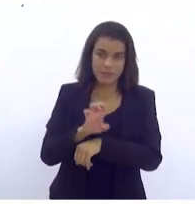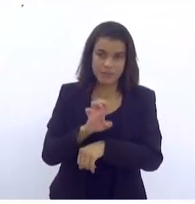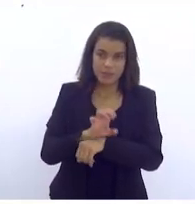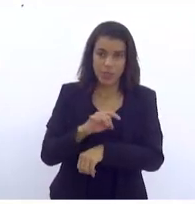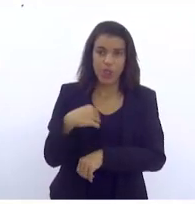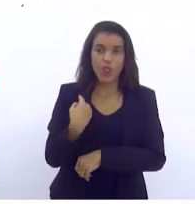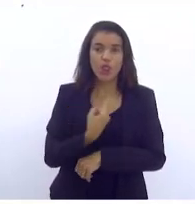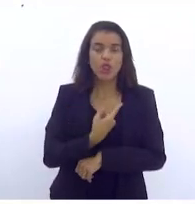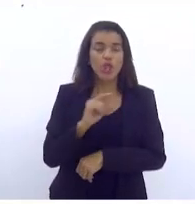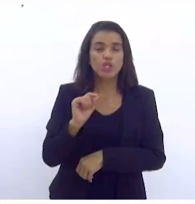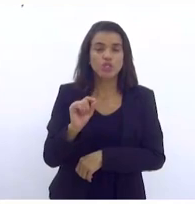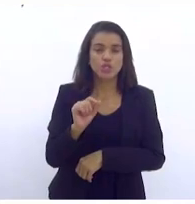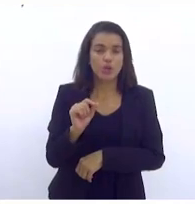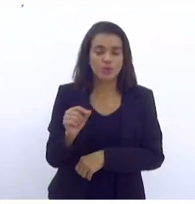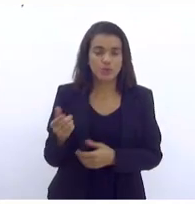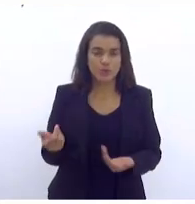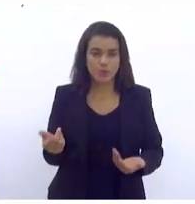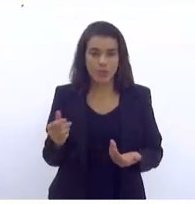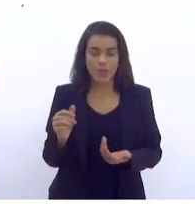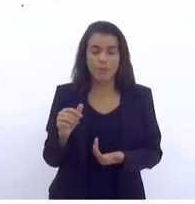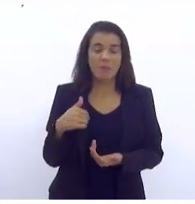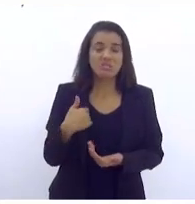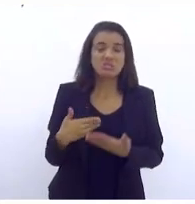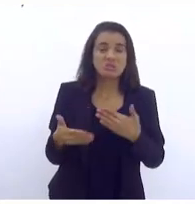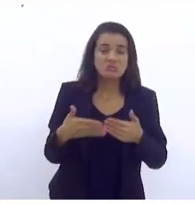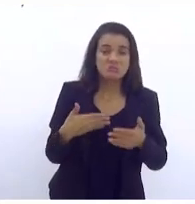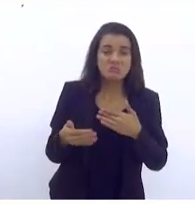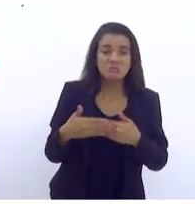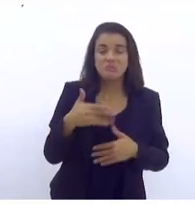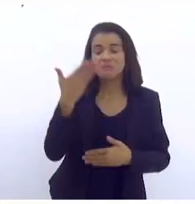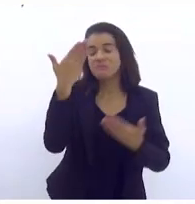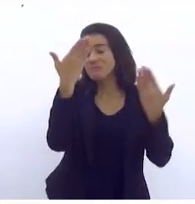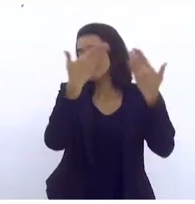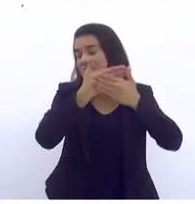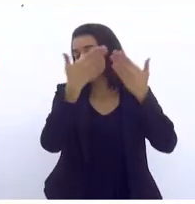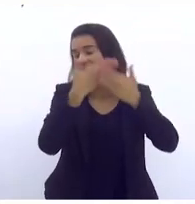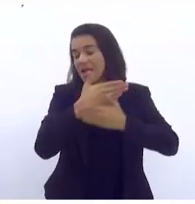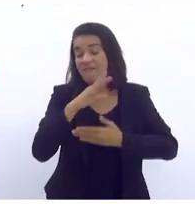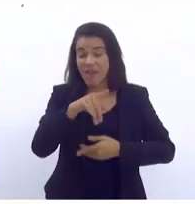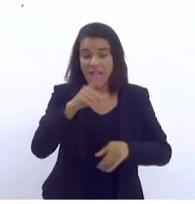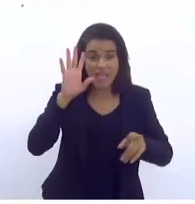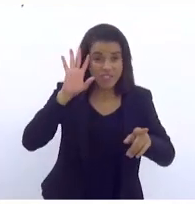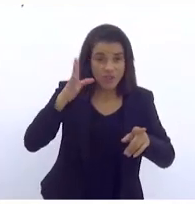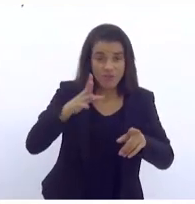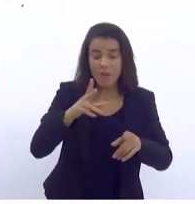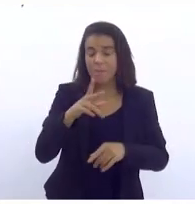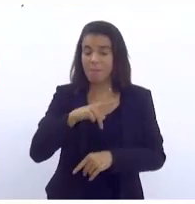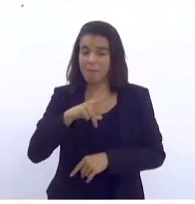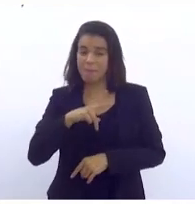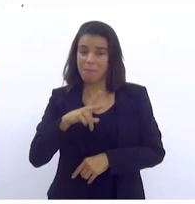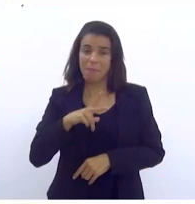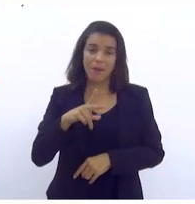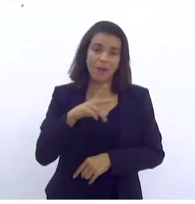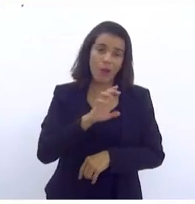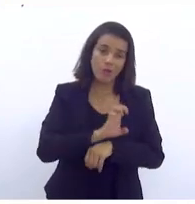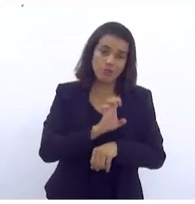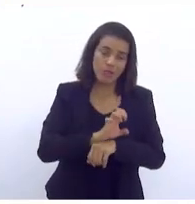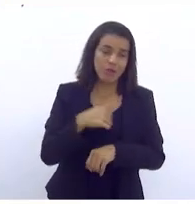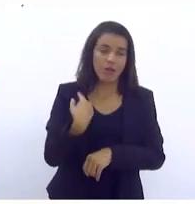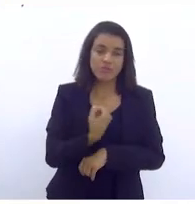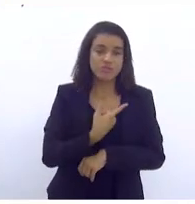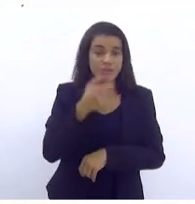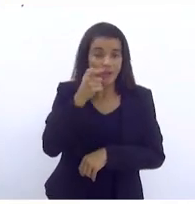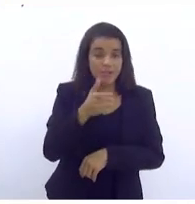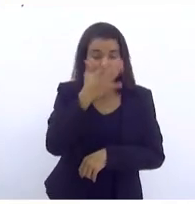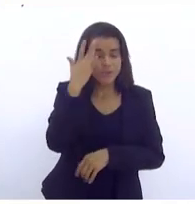somos agnósticos pra gente não interessa se quem vai prover a solução é público ou privado o que interessa é quem